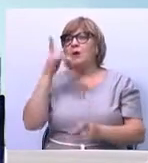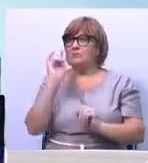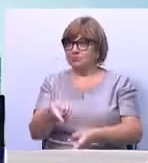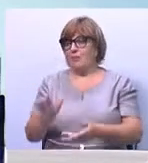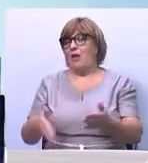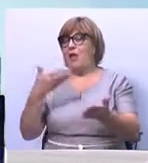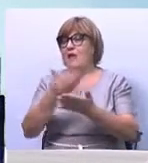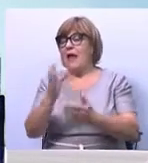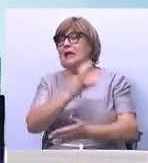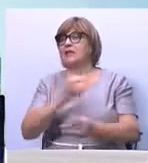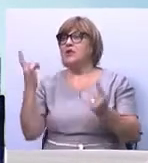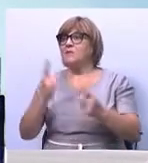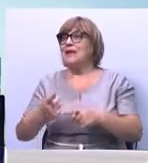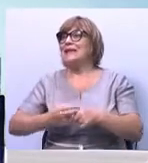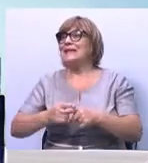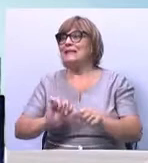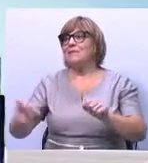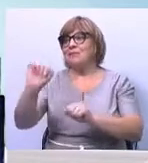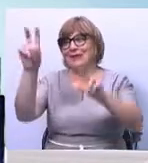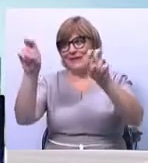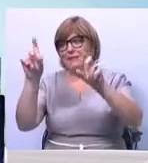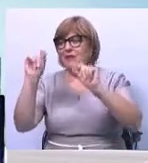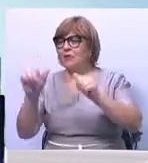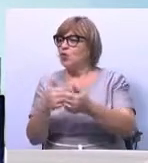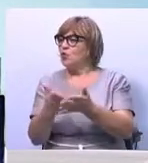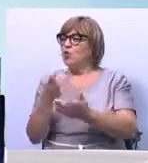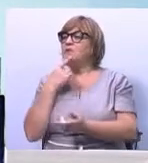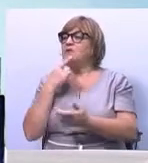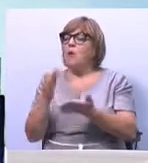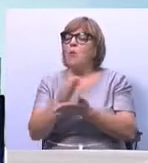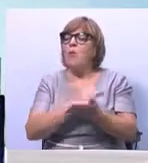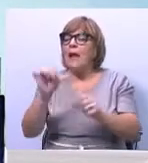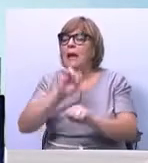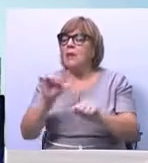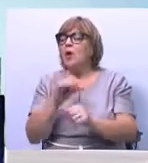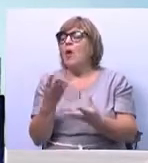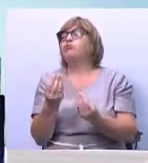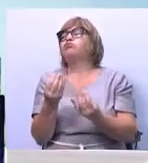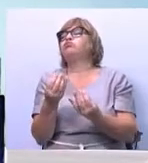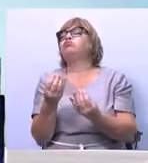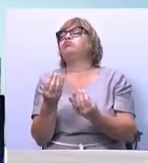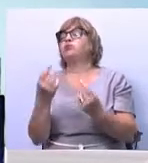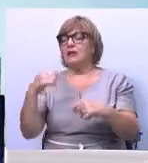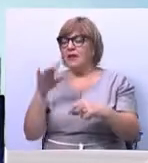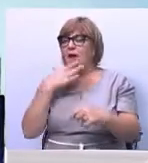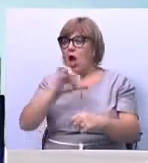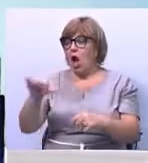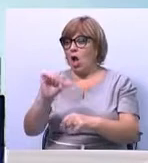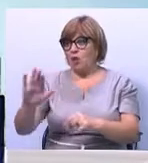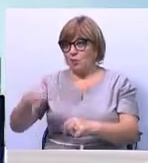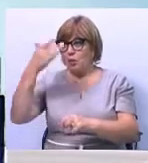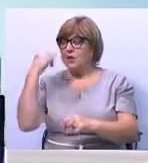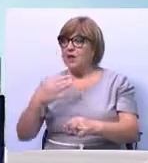que a ciência se começasse a interessar por isto e também perceber todas estas moléculas químicas, que são imensas, que existem nos óleos essenciais e que